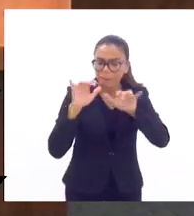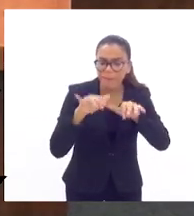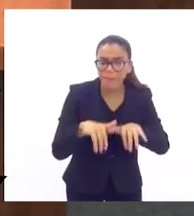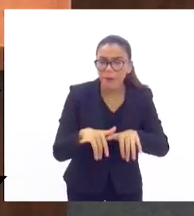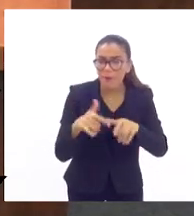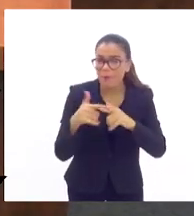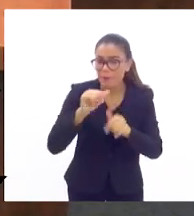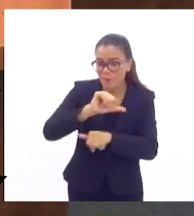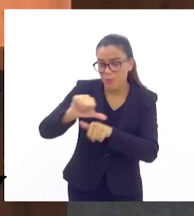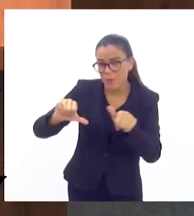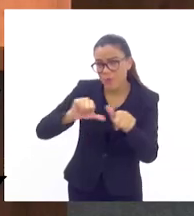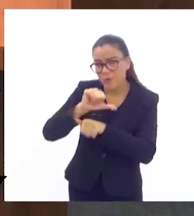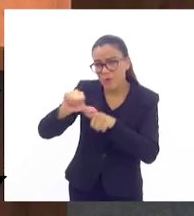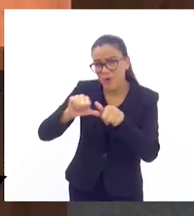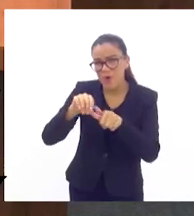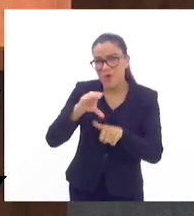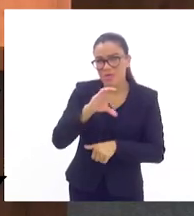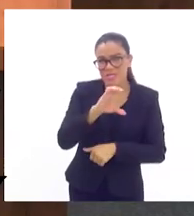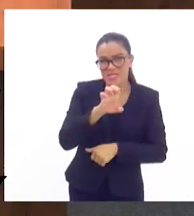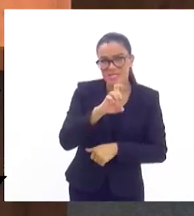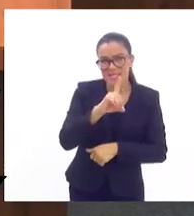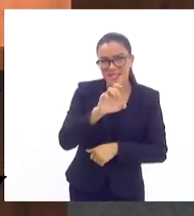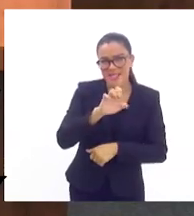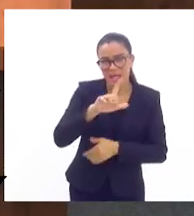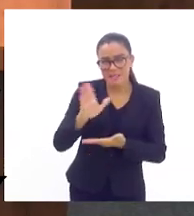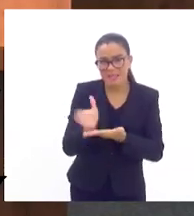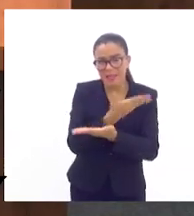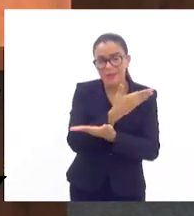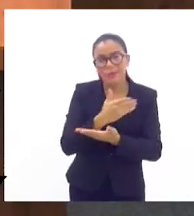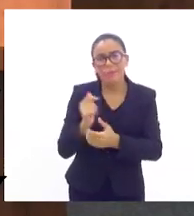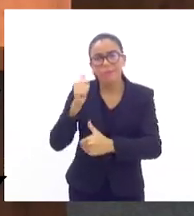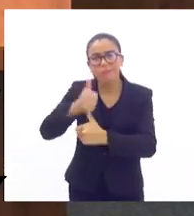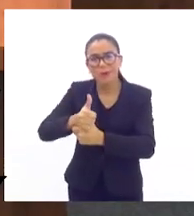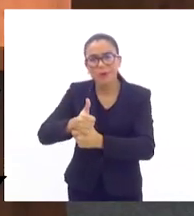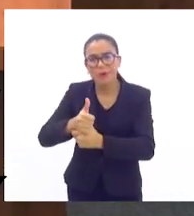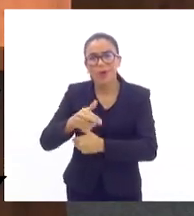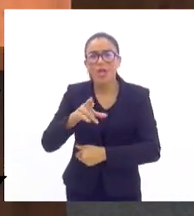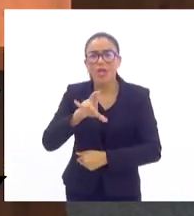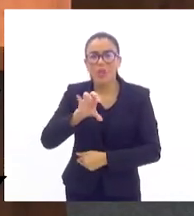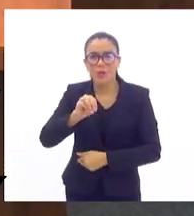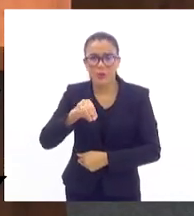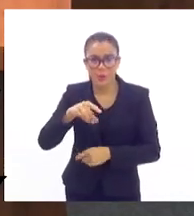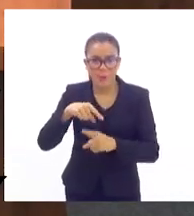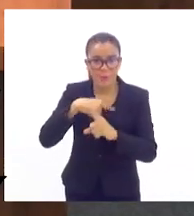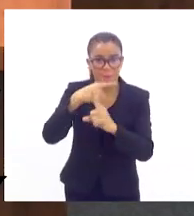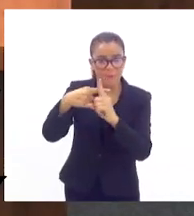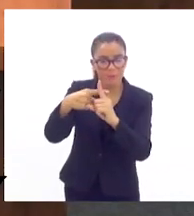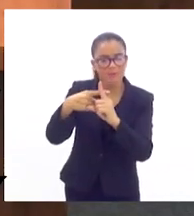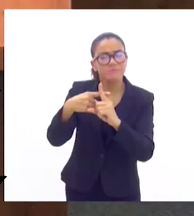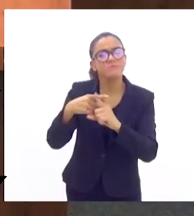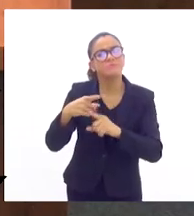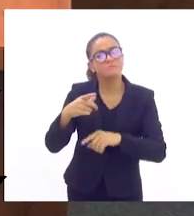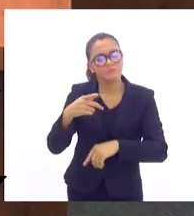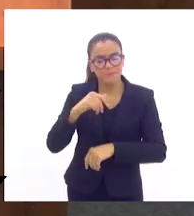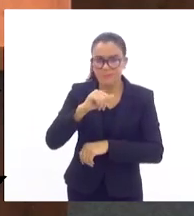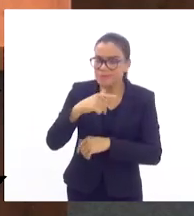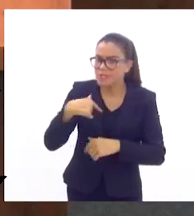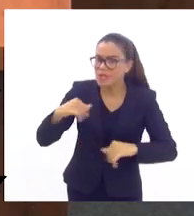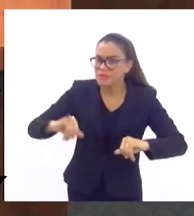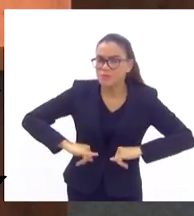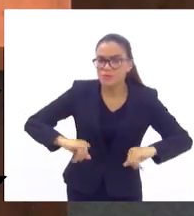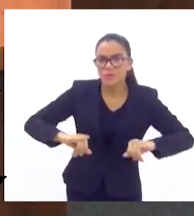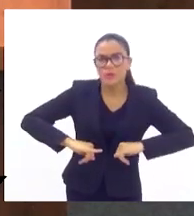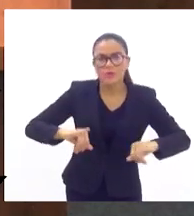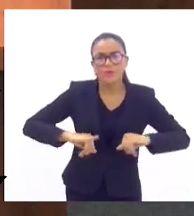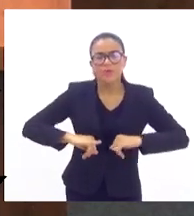da empresa em Pinheiral, da SEDAI para Rio Mais, a Câmara tem atuado para tentar resolver os problemas causados com essa alteração. Já fizemos lá